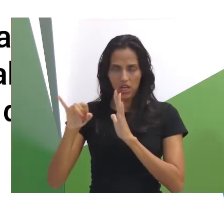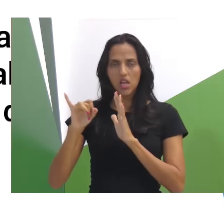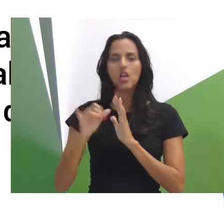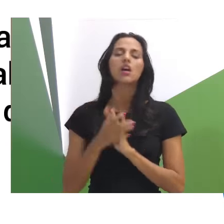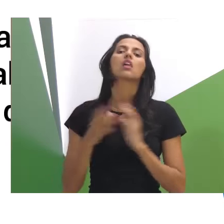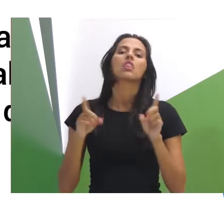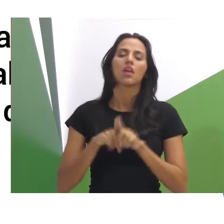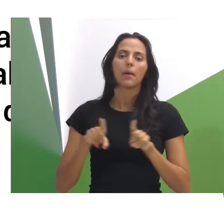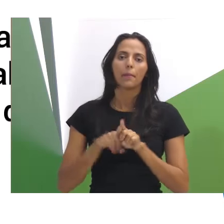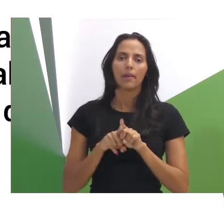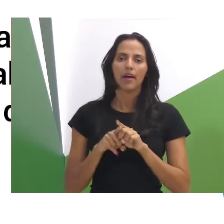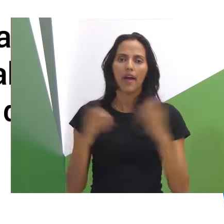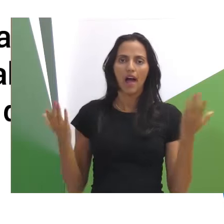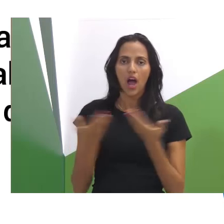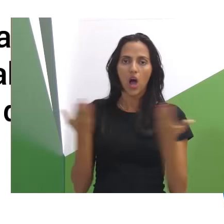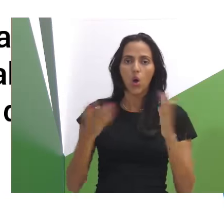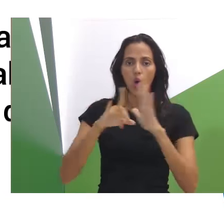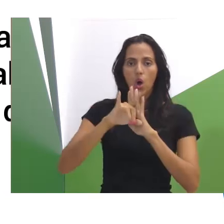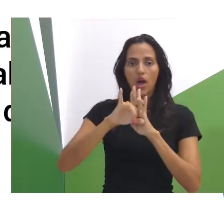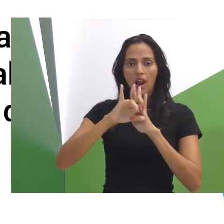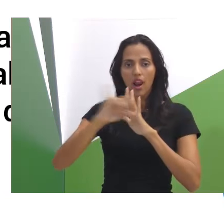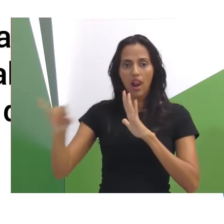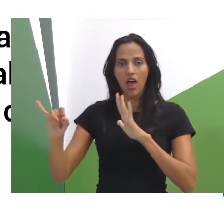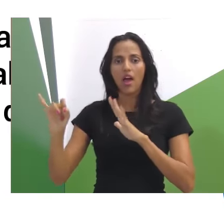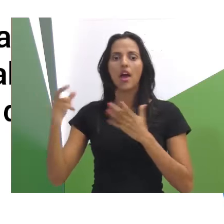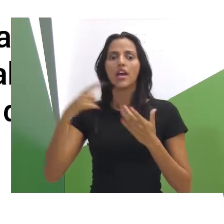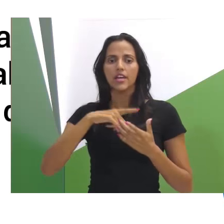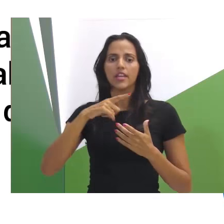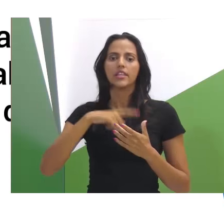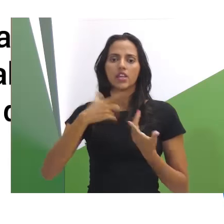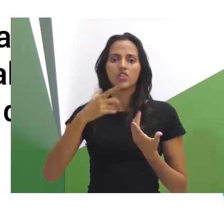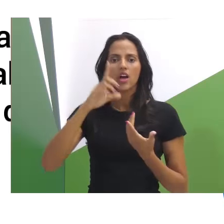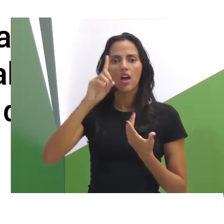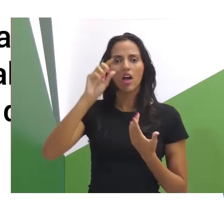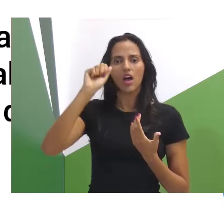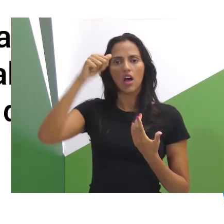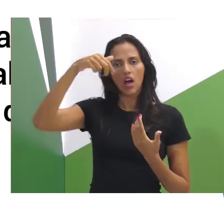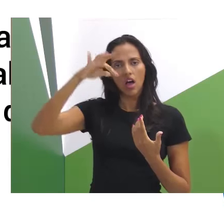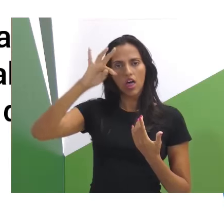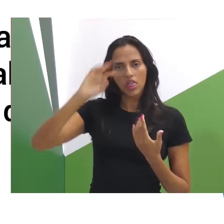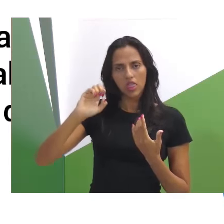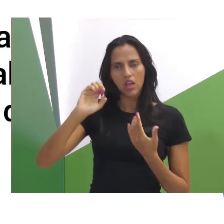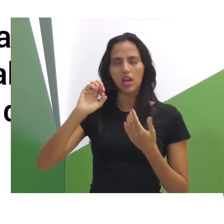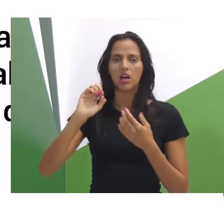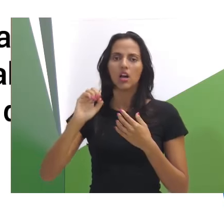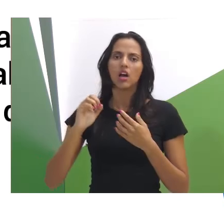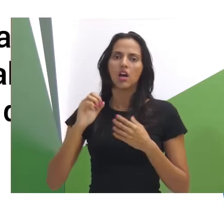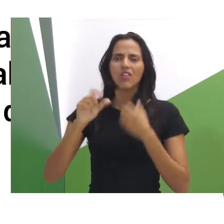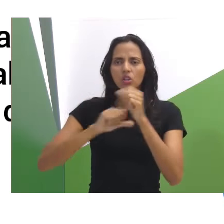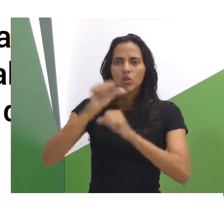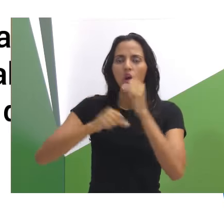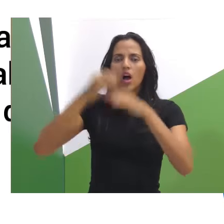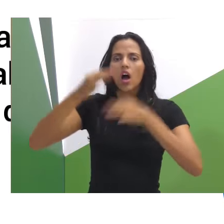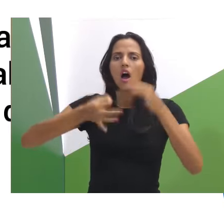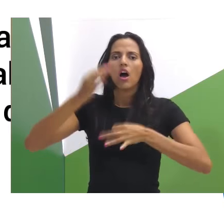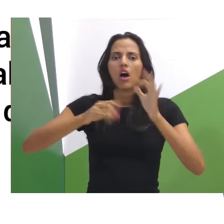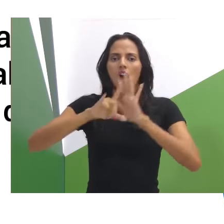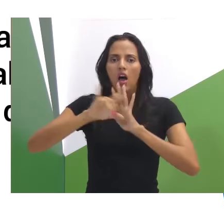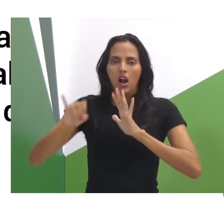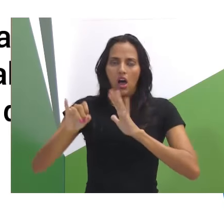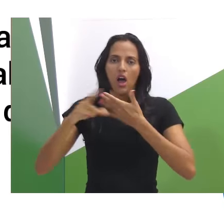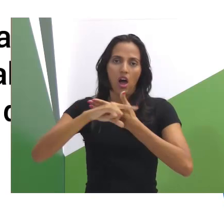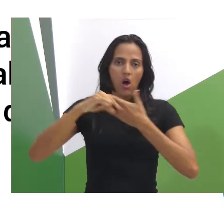recente, que é a Dante de Oliveira, que é a emenda das diretas já. O parlamento, ele tem esse negócio de colocar o nome do seu autor,